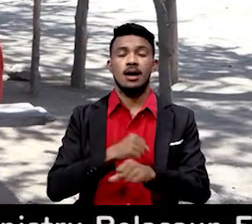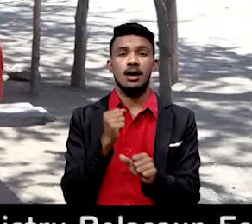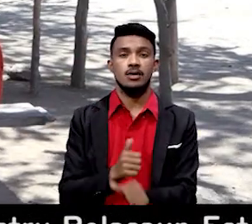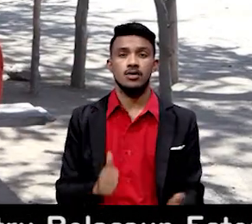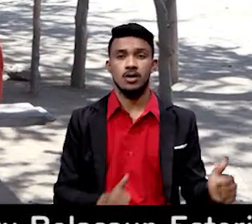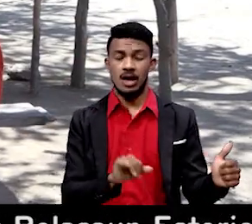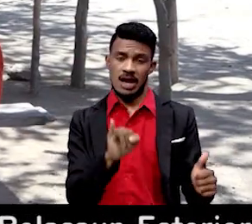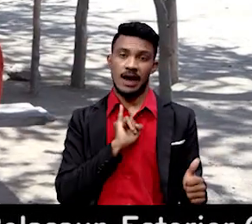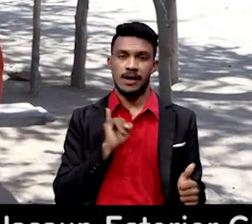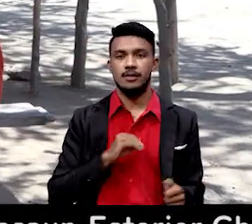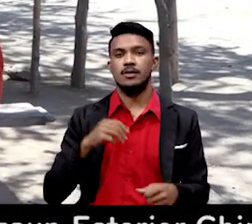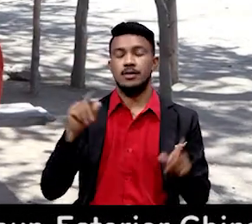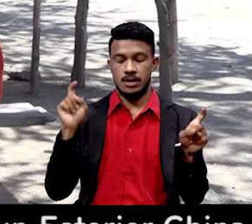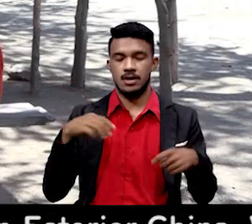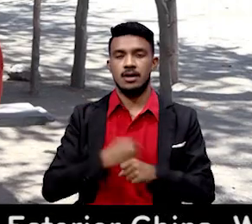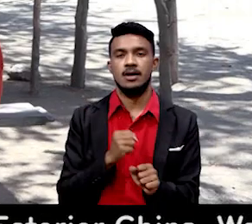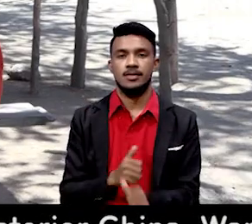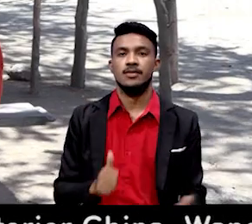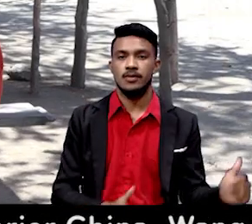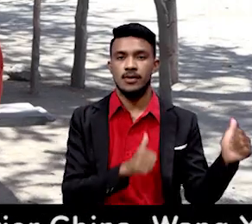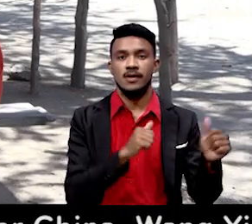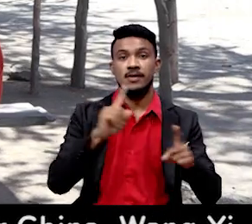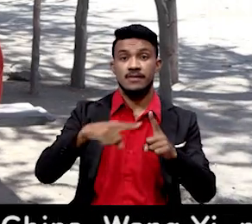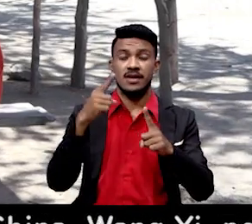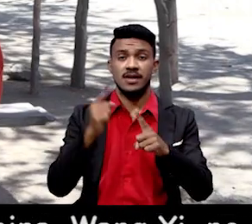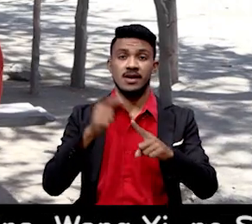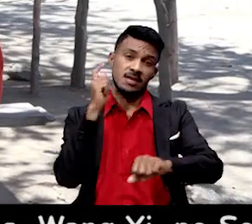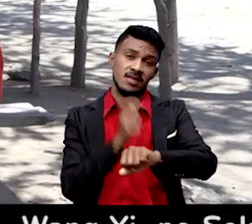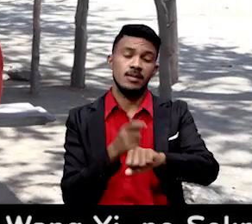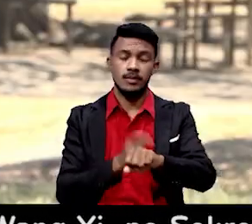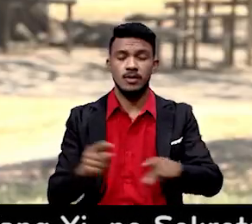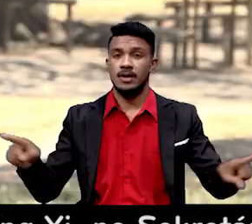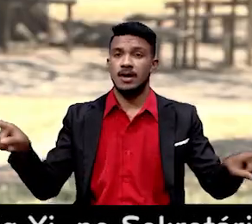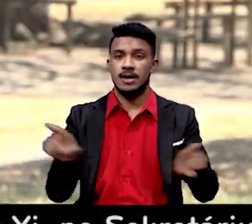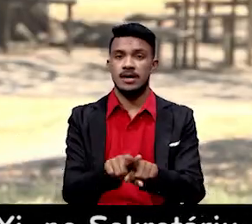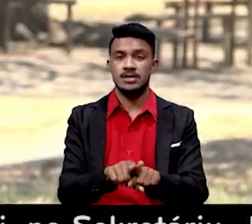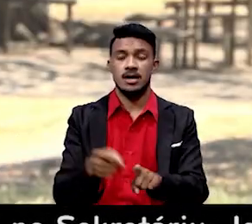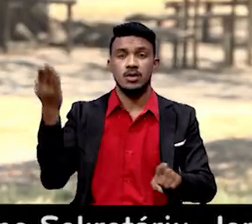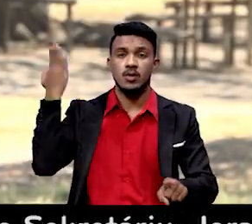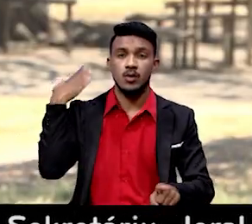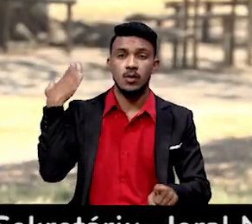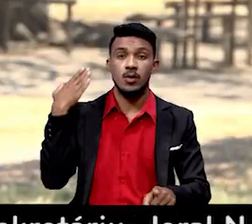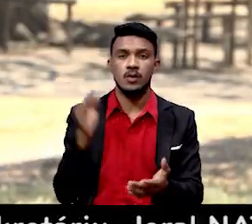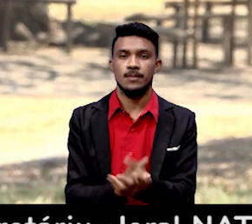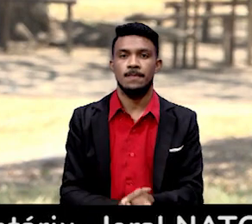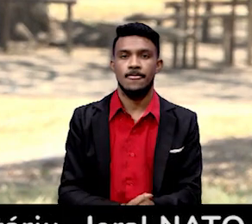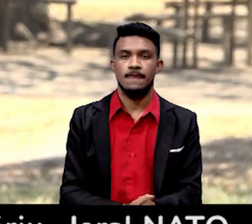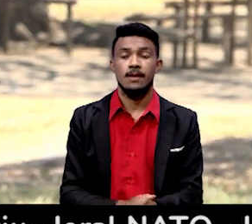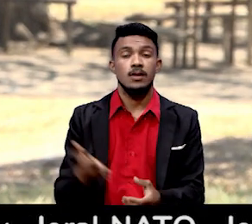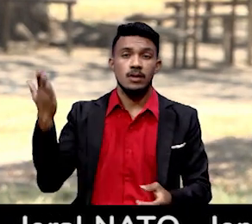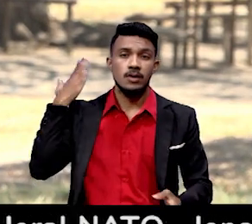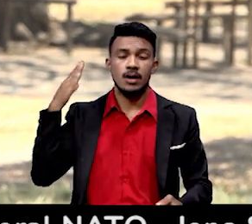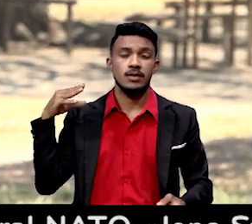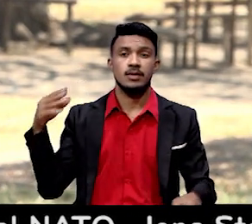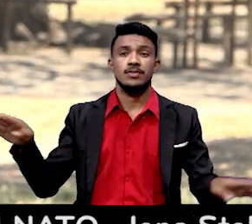pessoal cumpri. A tu, quando a situação normaliza, a nessan, uluk nebe cerca, a tu taca, a